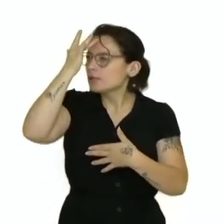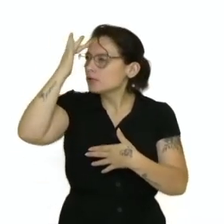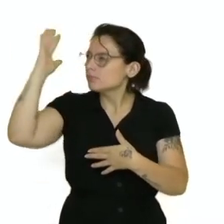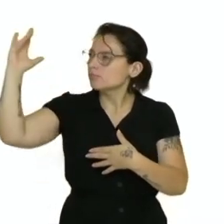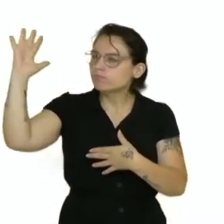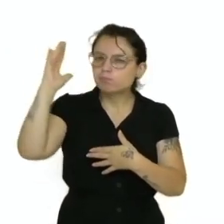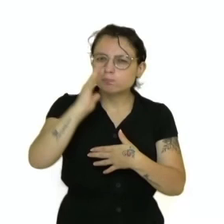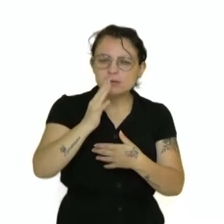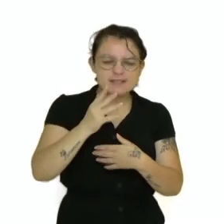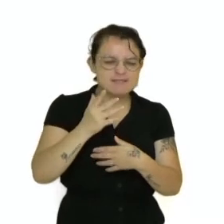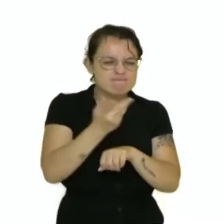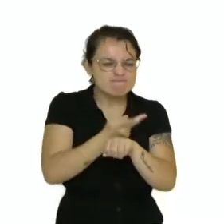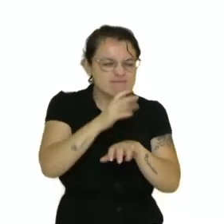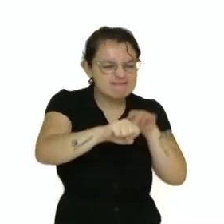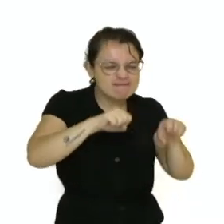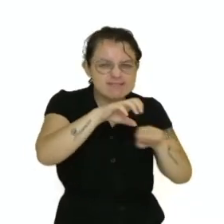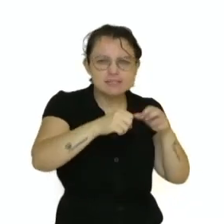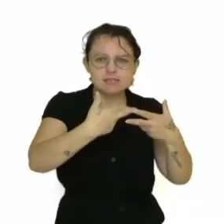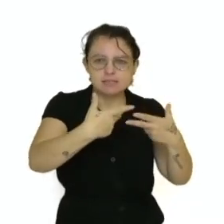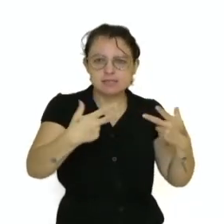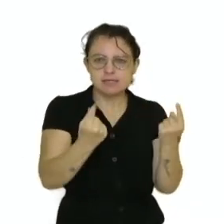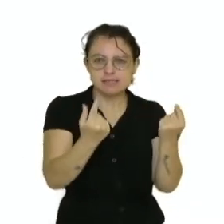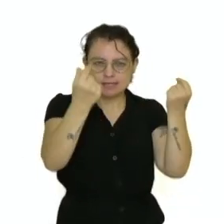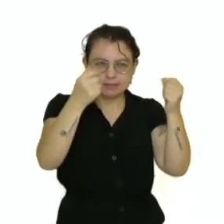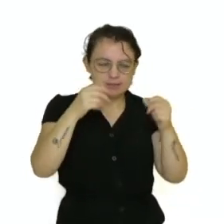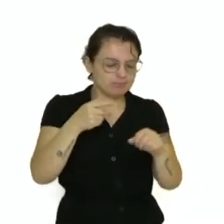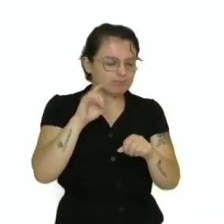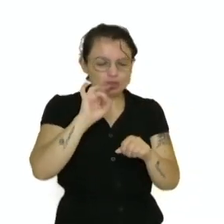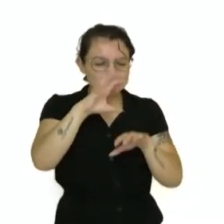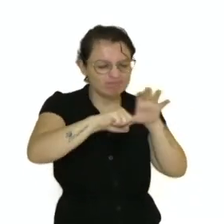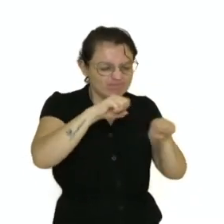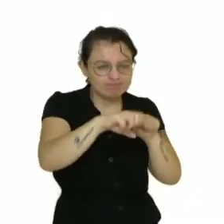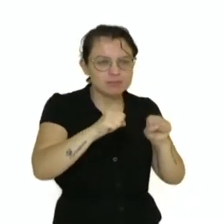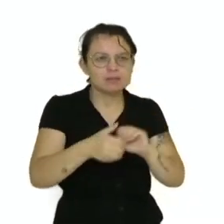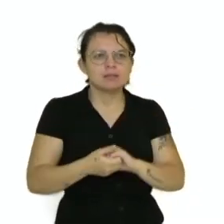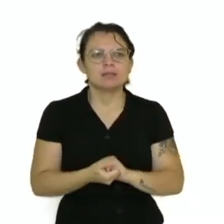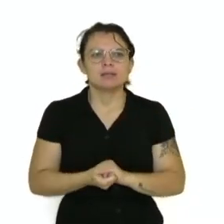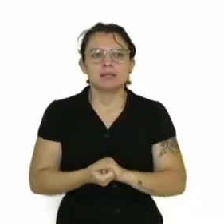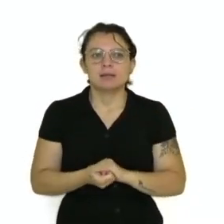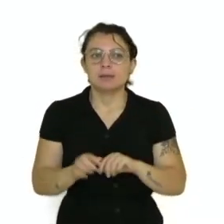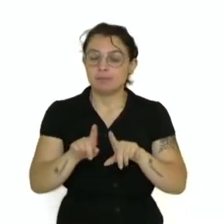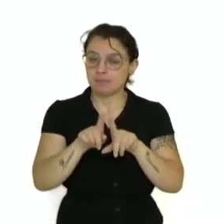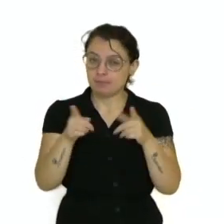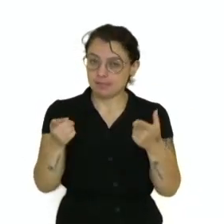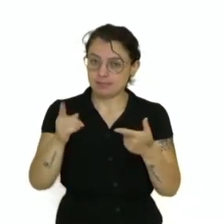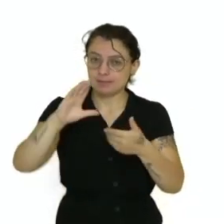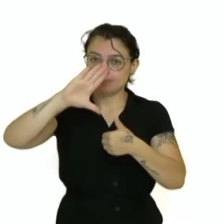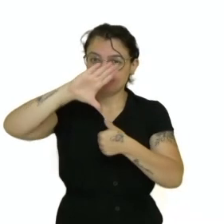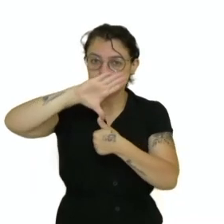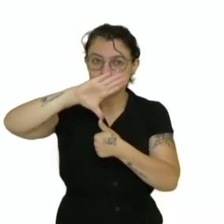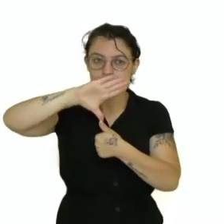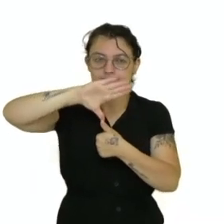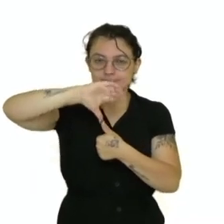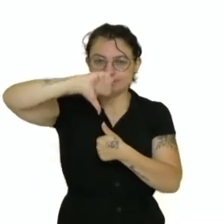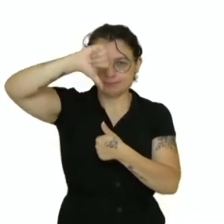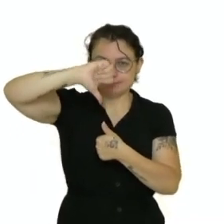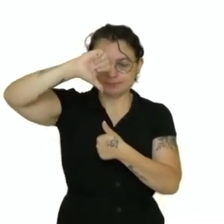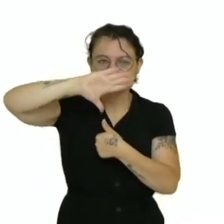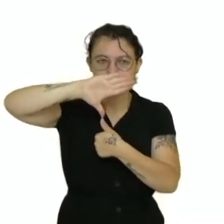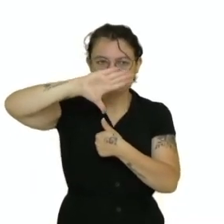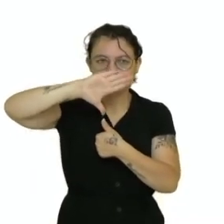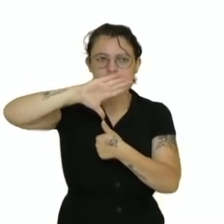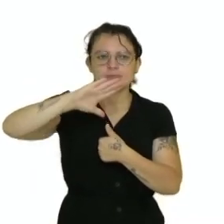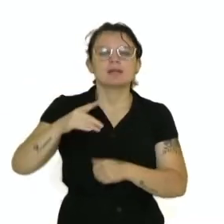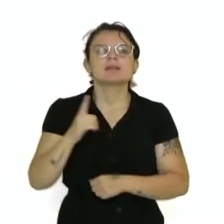exploração, onde o principal objetivo dos colonizadores era explorar os recursos, enquanto os países da América Anglo-Saxônica tiveram um processo